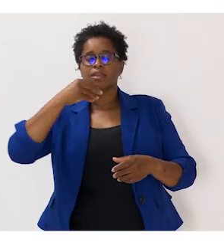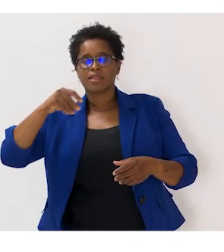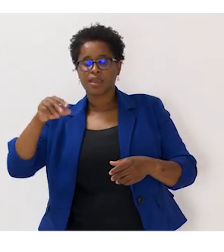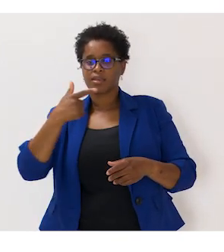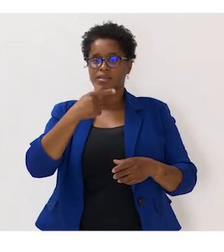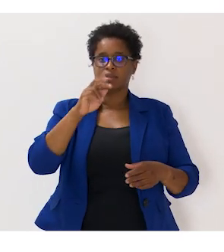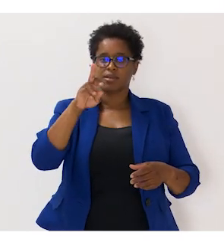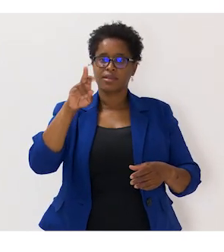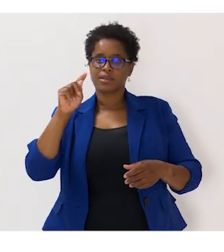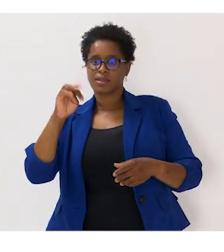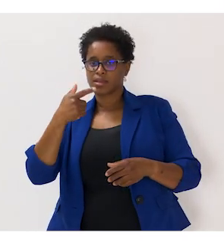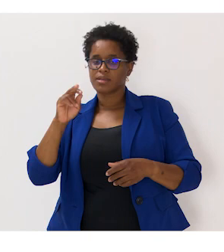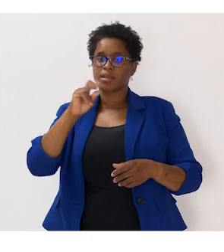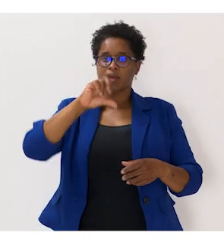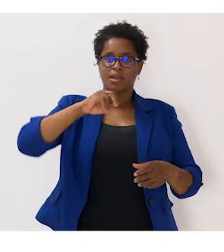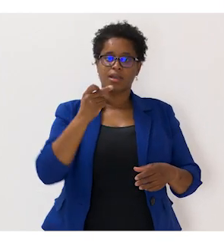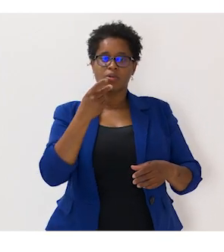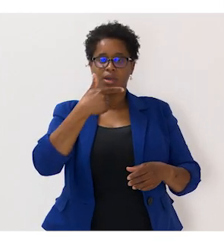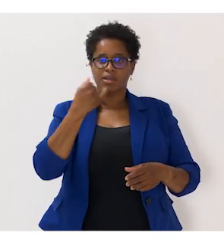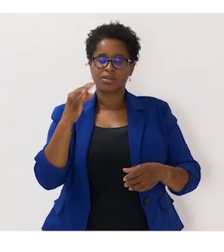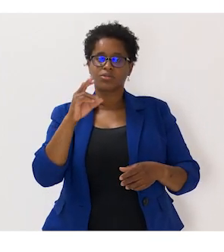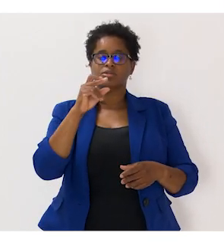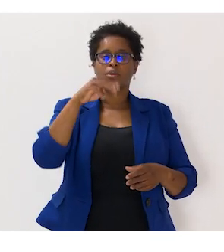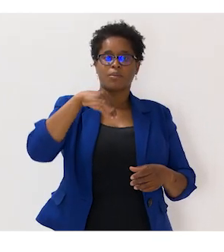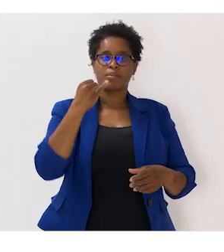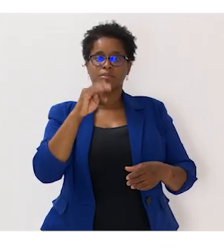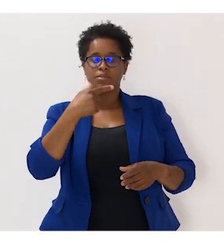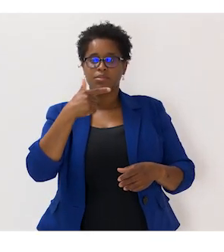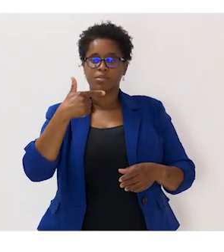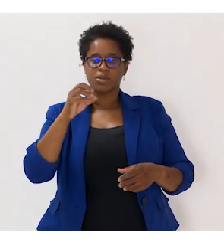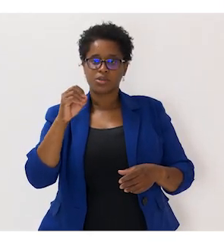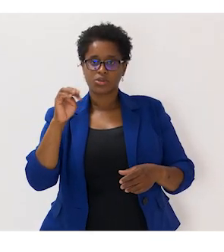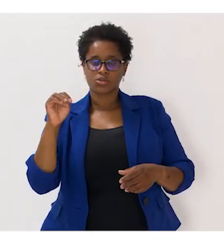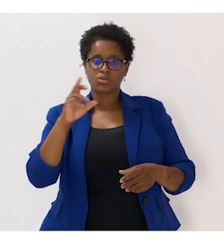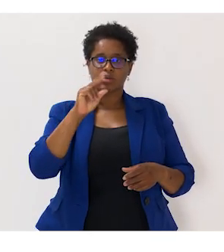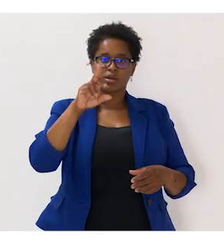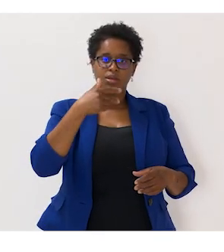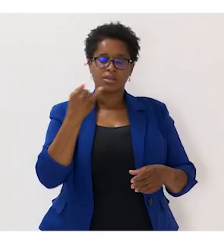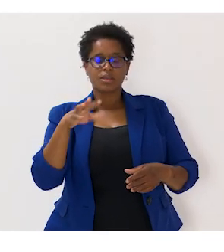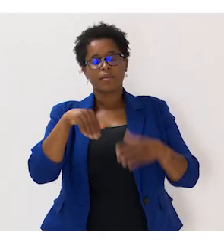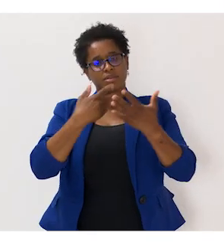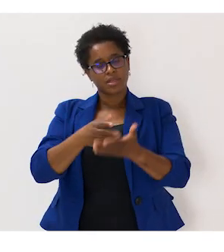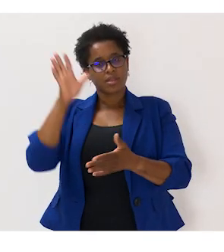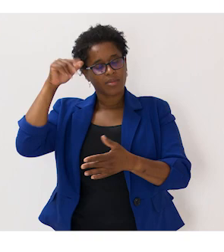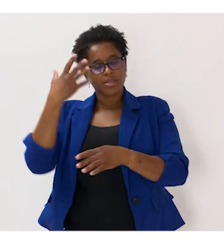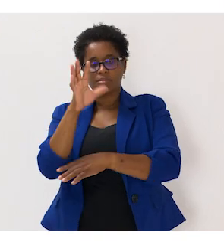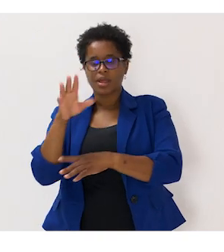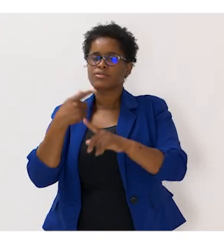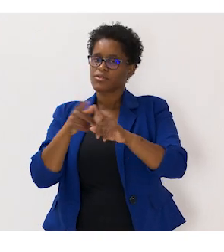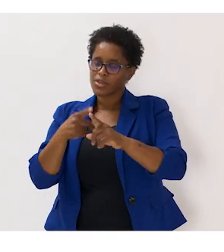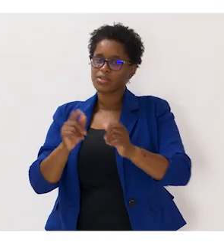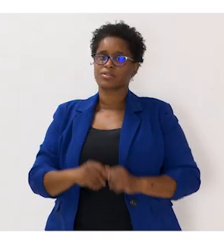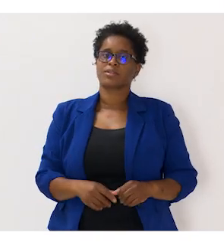terrestres, aquáticos, mistos e artificiais, apresentando fauna e flora diversificados.